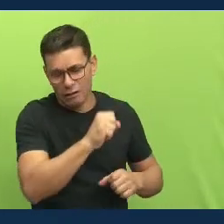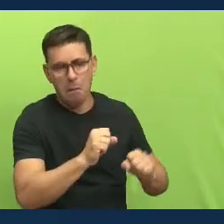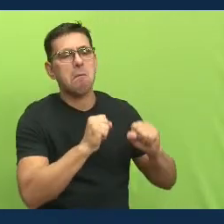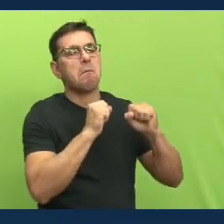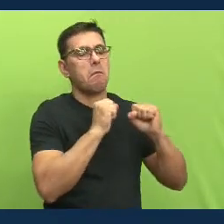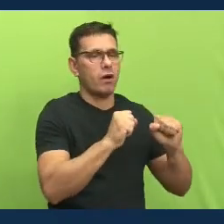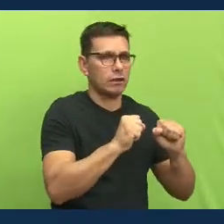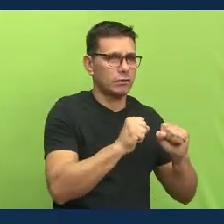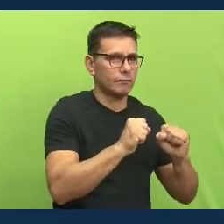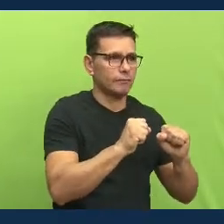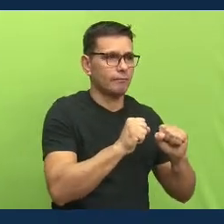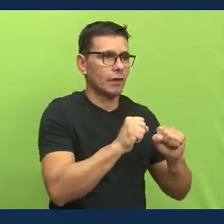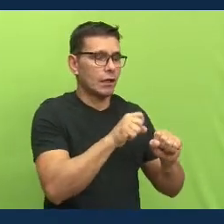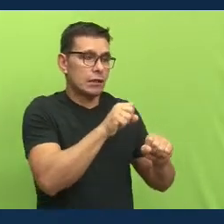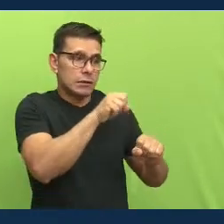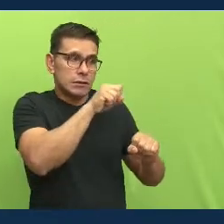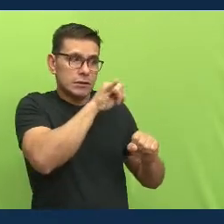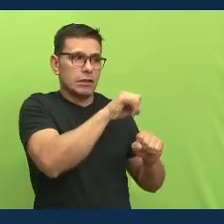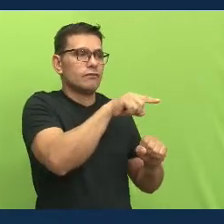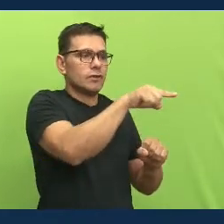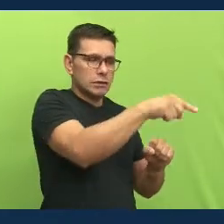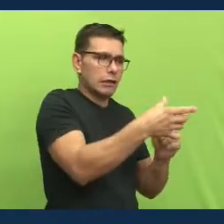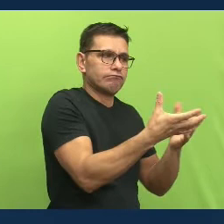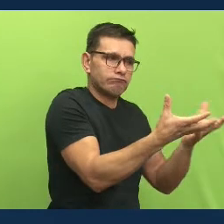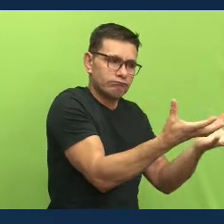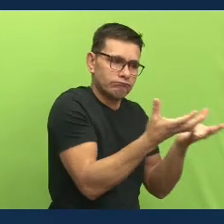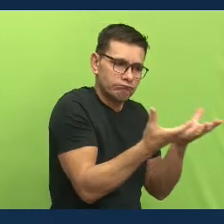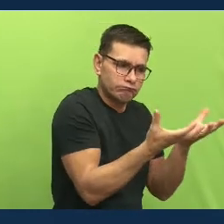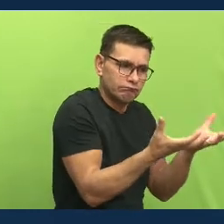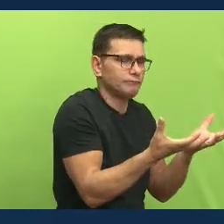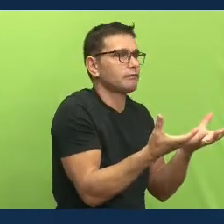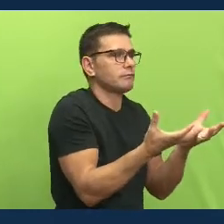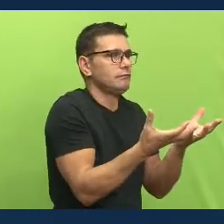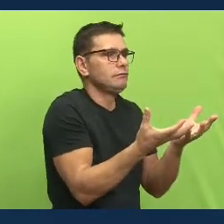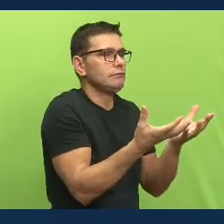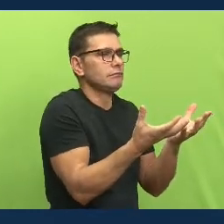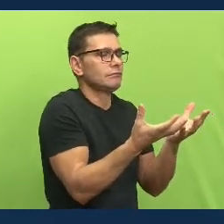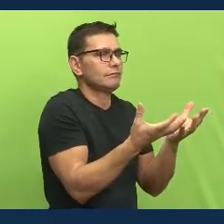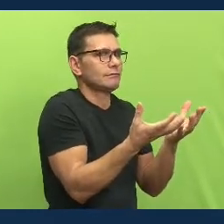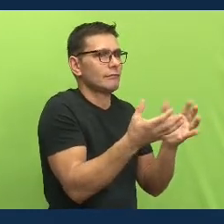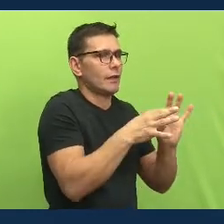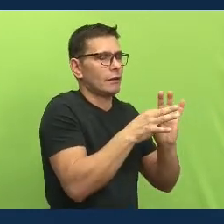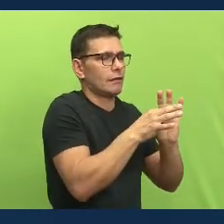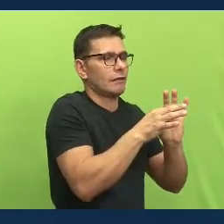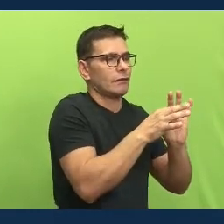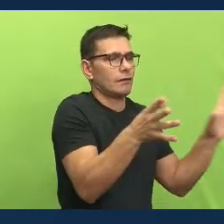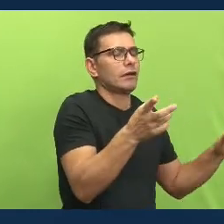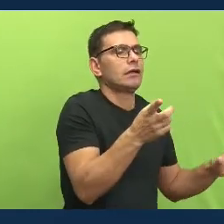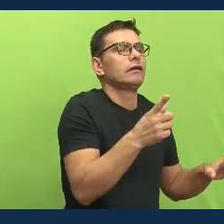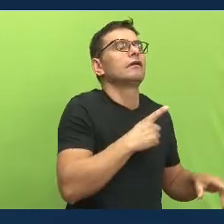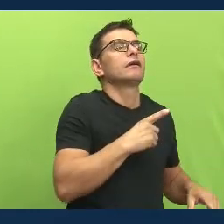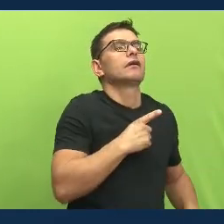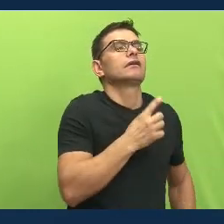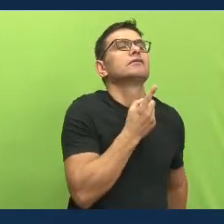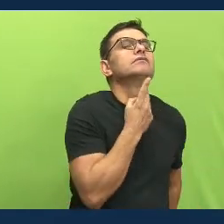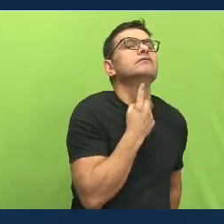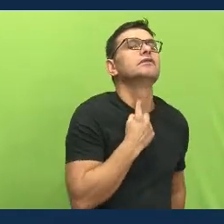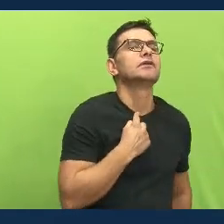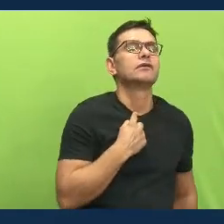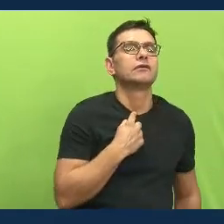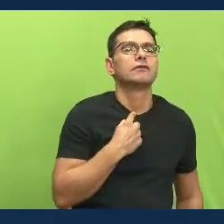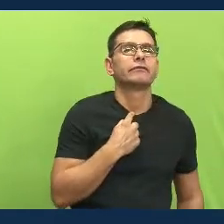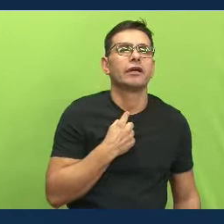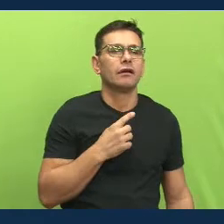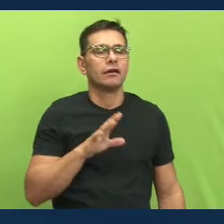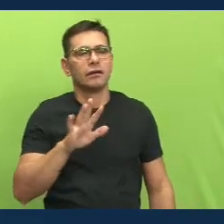desde que você queira, né? Tem que ter a vontade, né? Tem que ter a vontade. Mara, deixa o telefone na